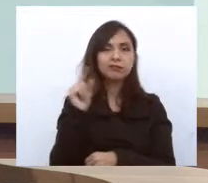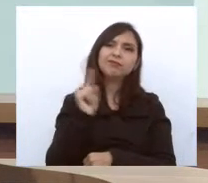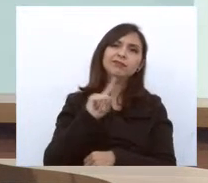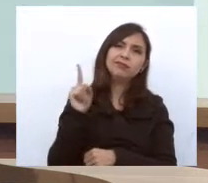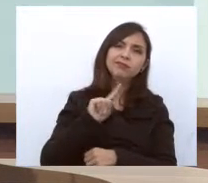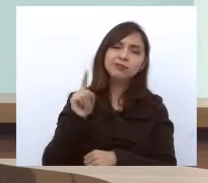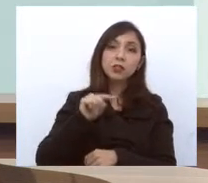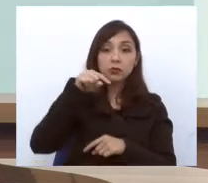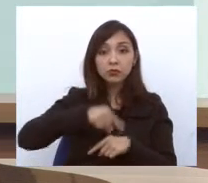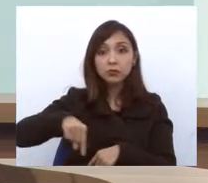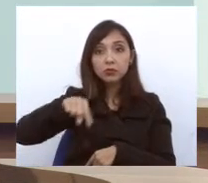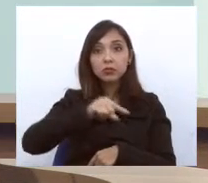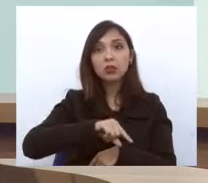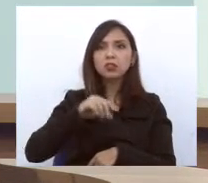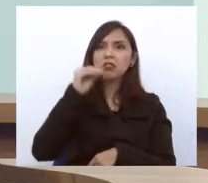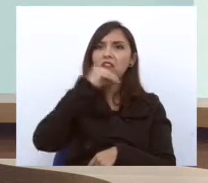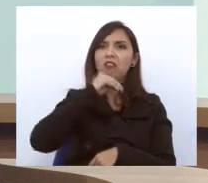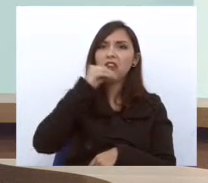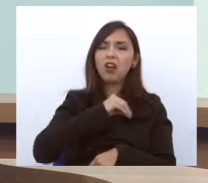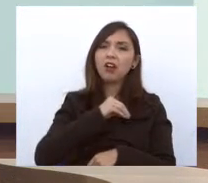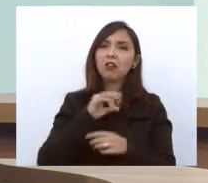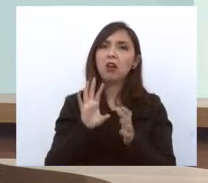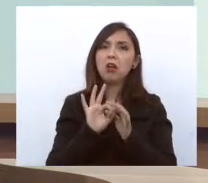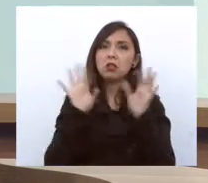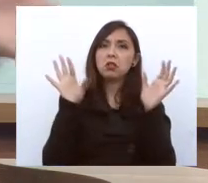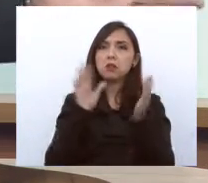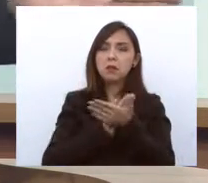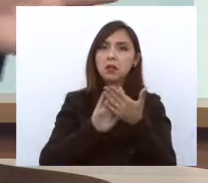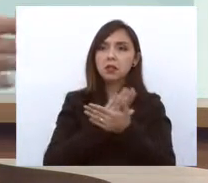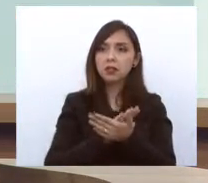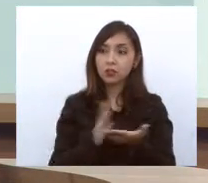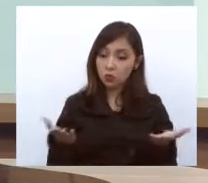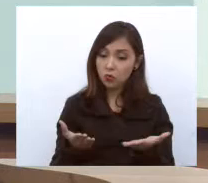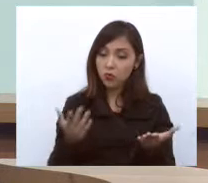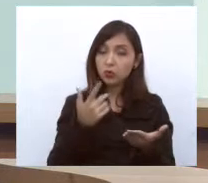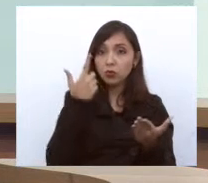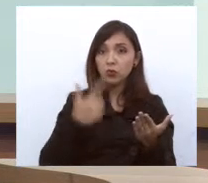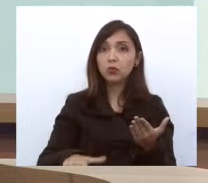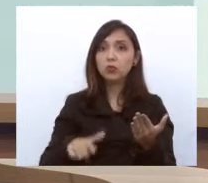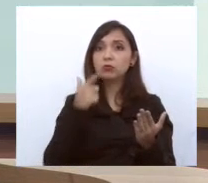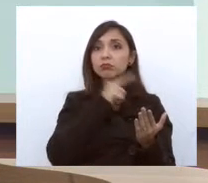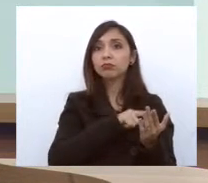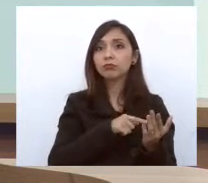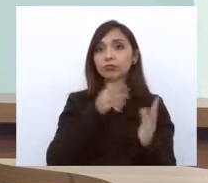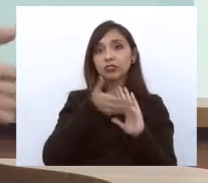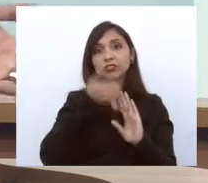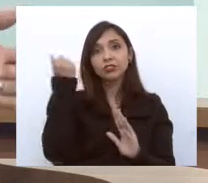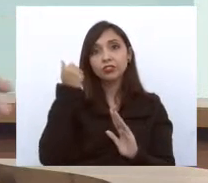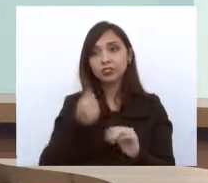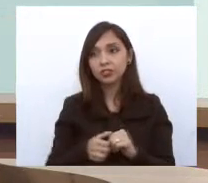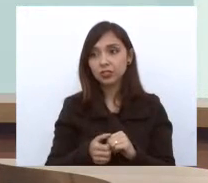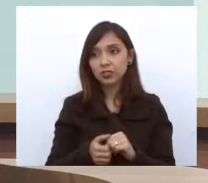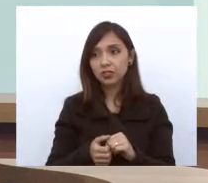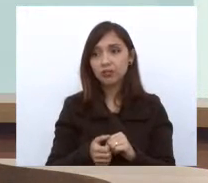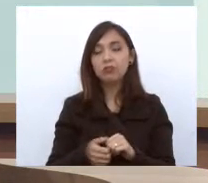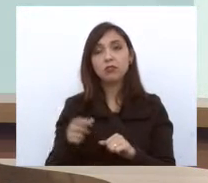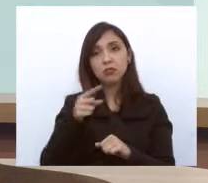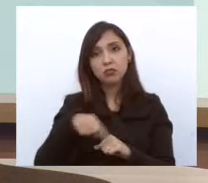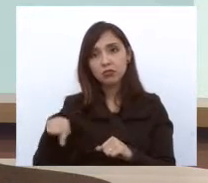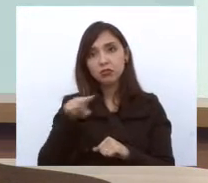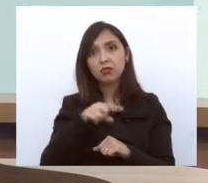força. Nós estávamos sem força se não deliberasse o projeto. Olha mais outro aí. Olha o outro aí que nós